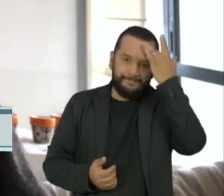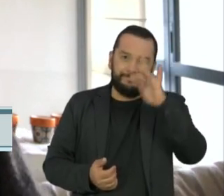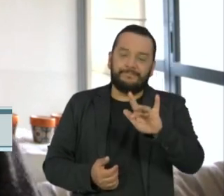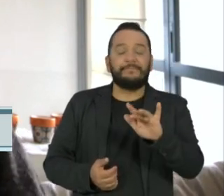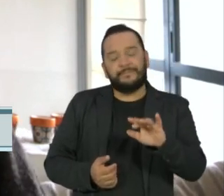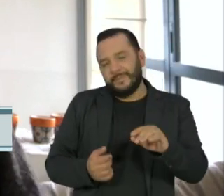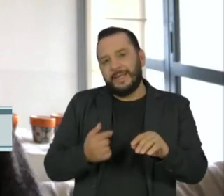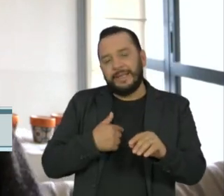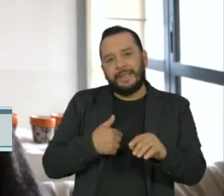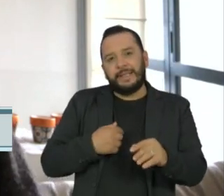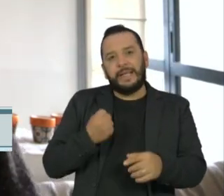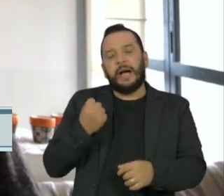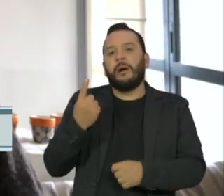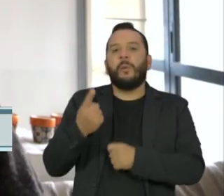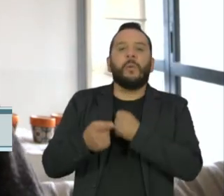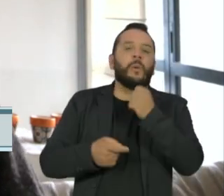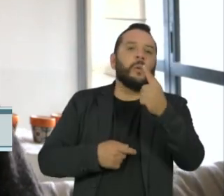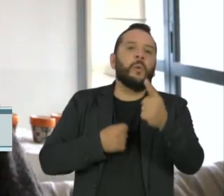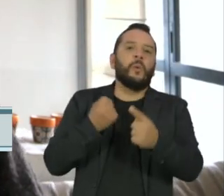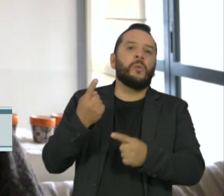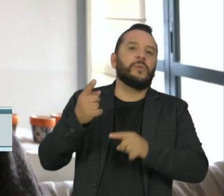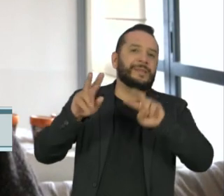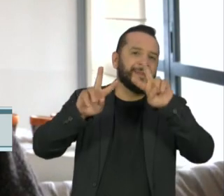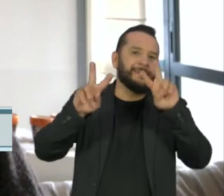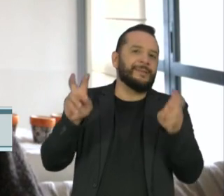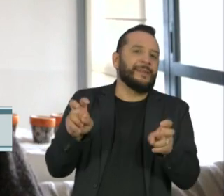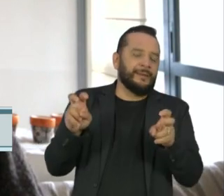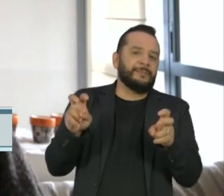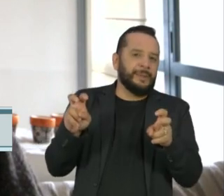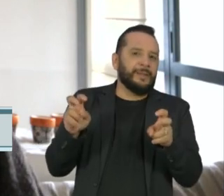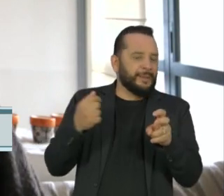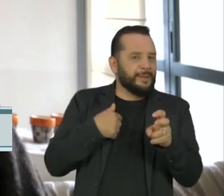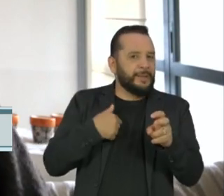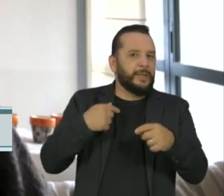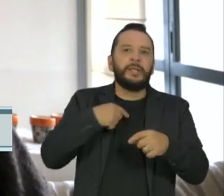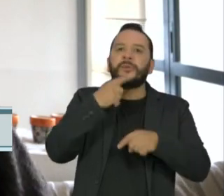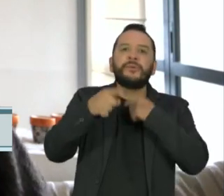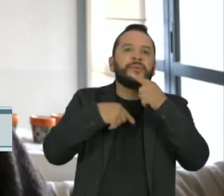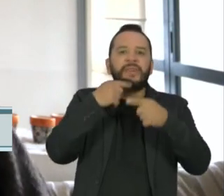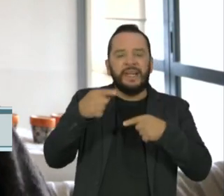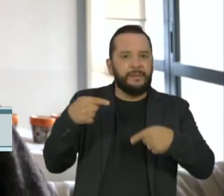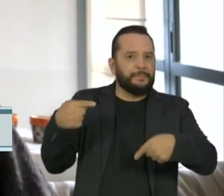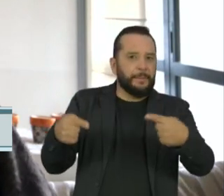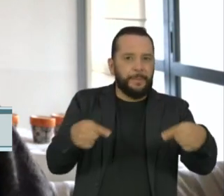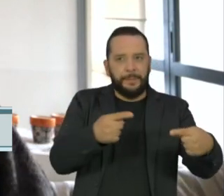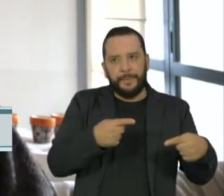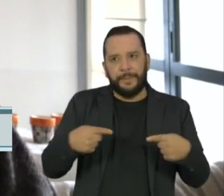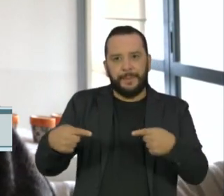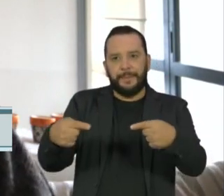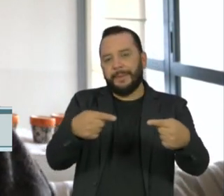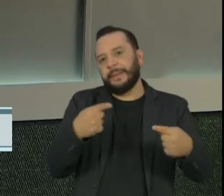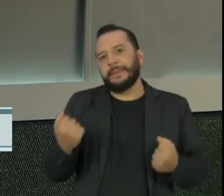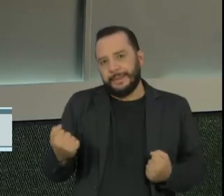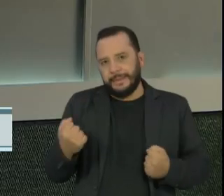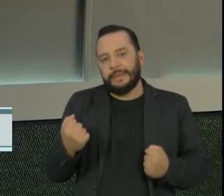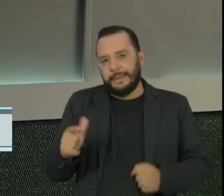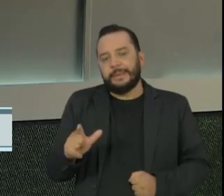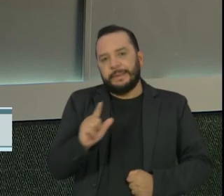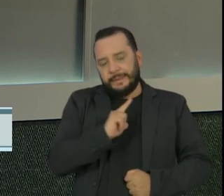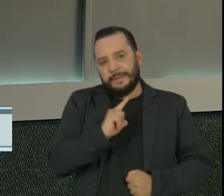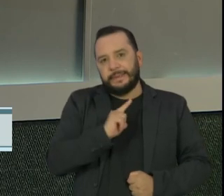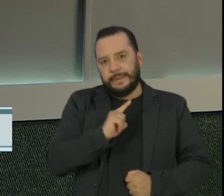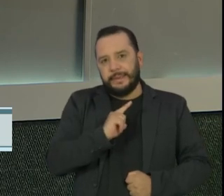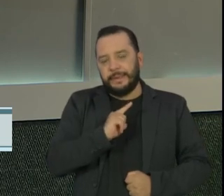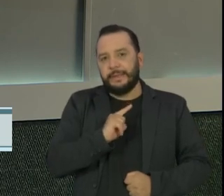são algumas das questões que surgem com essa documentação bem estabelecida deste